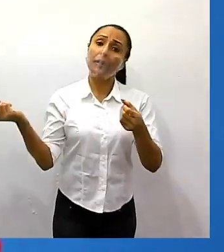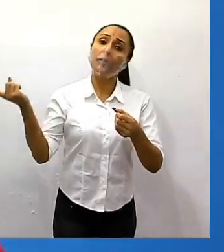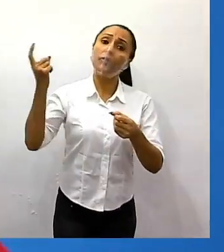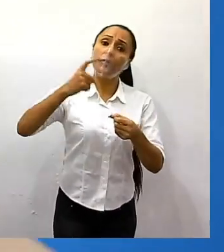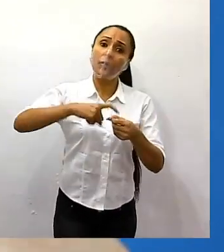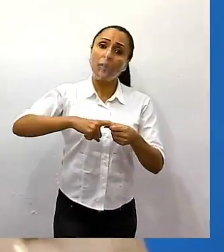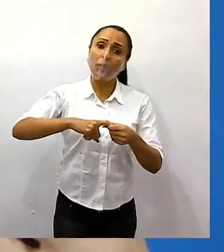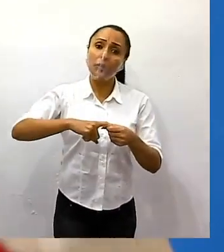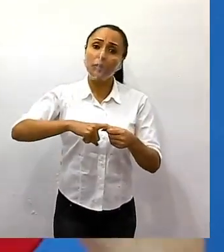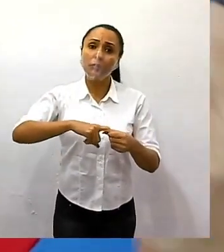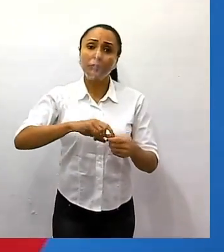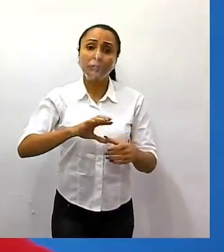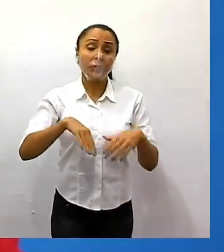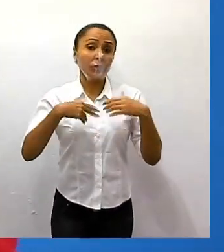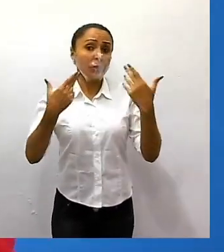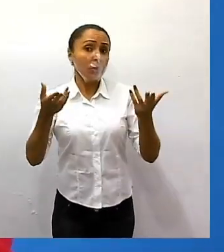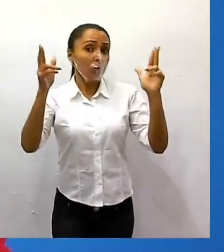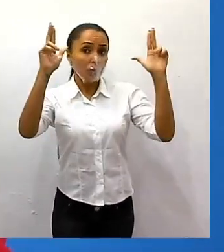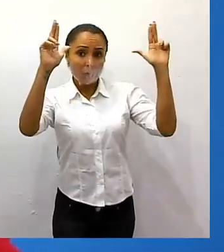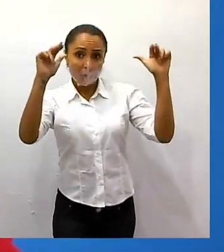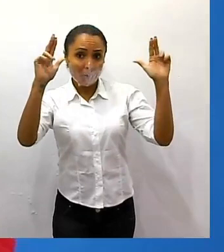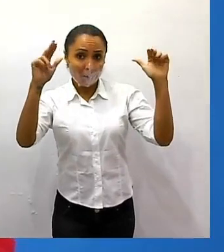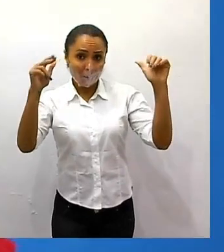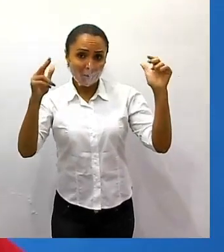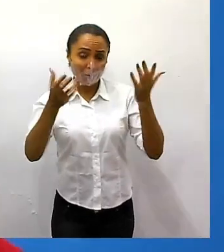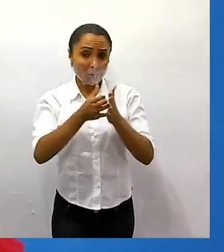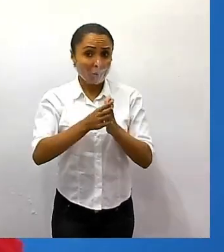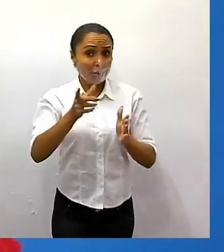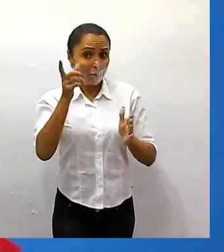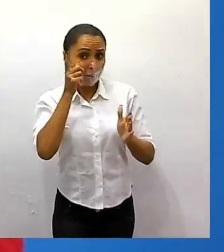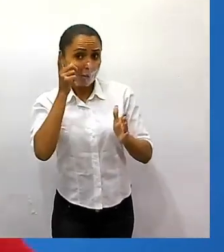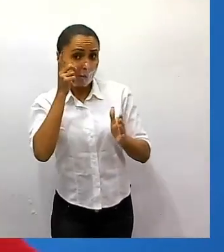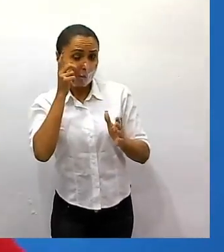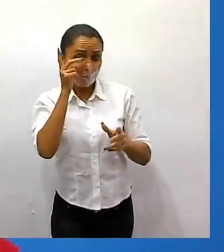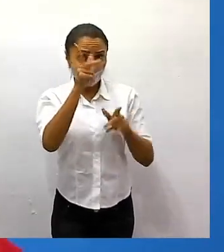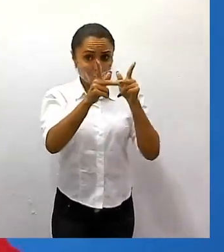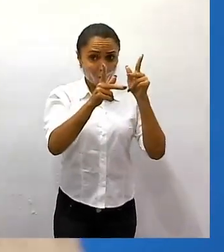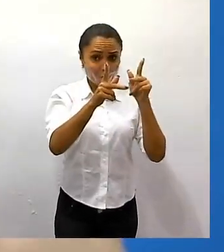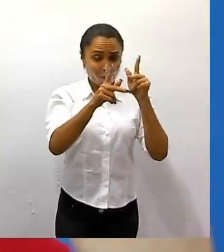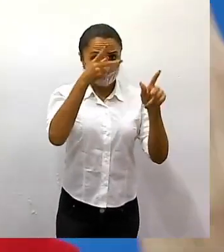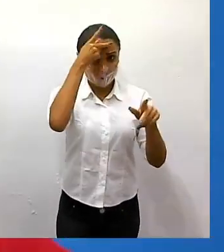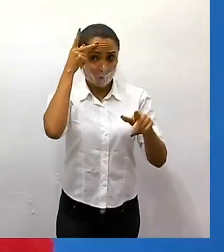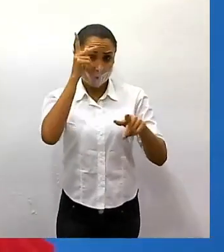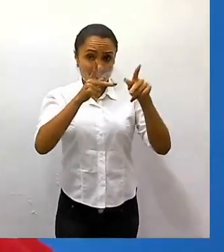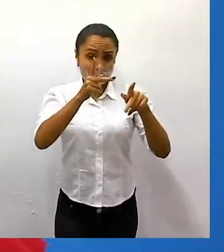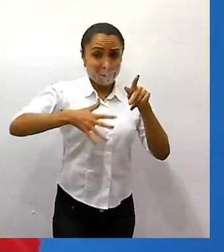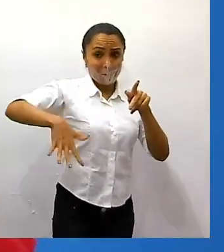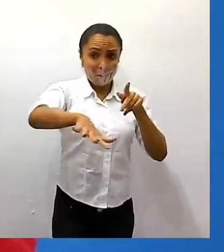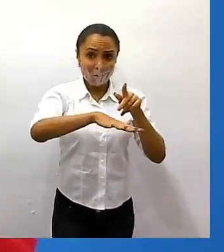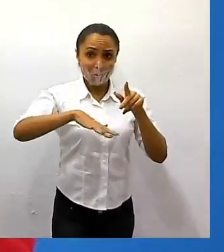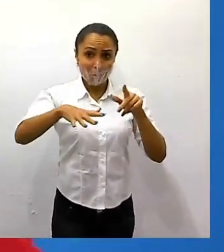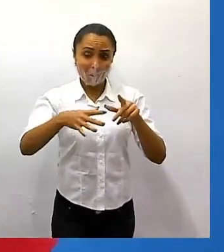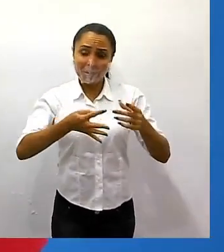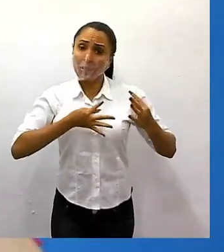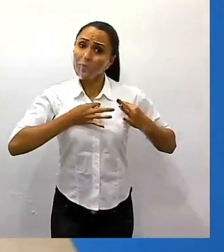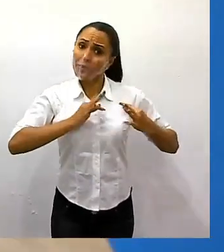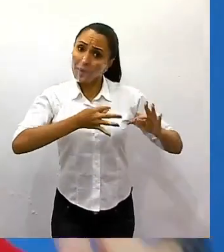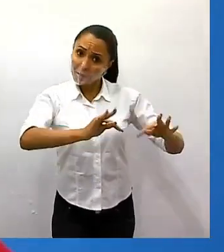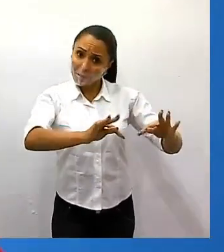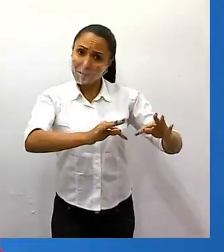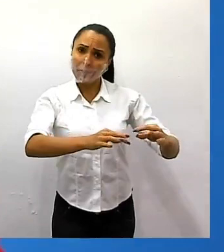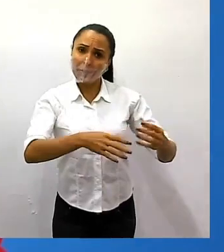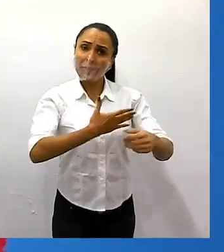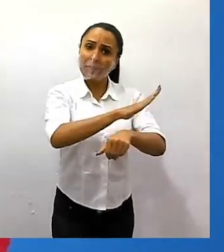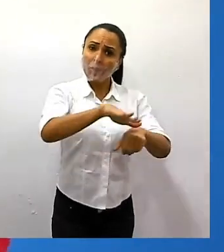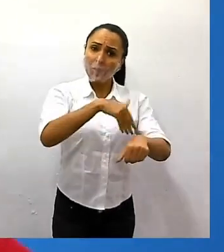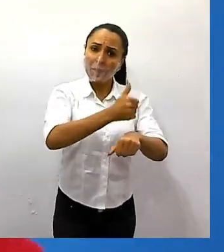retomada da temática, né, que interessava as pessoas, de filmes que tinham qualidade técnica, qualidade